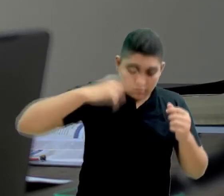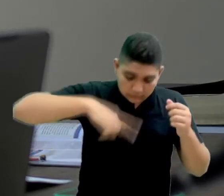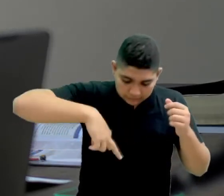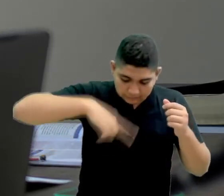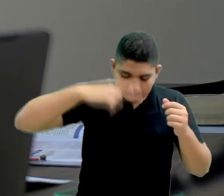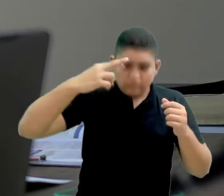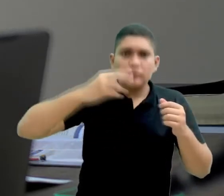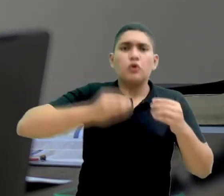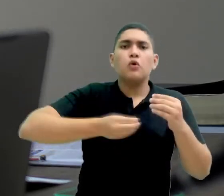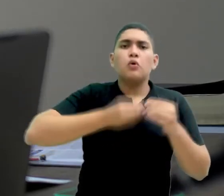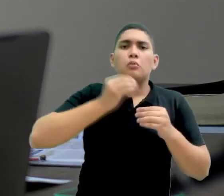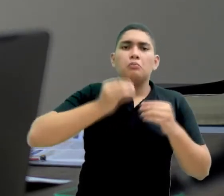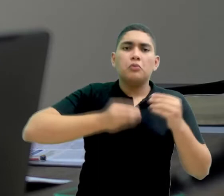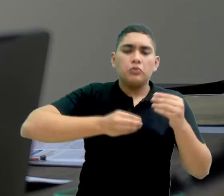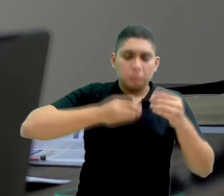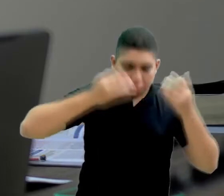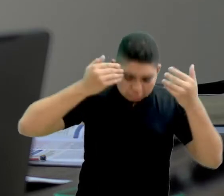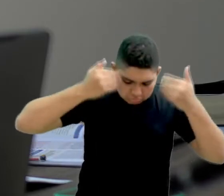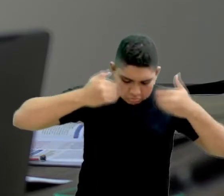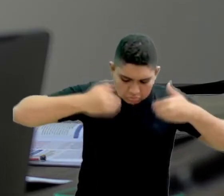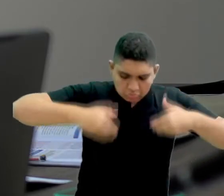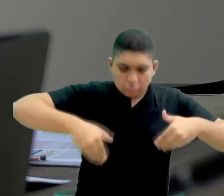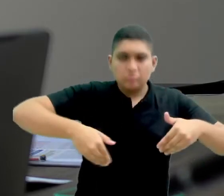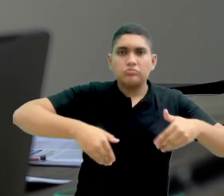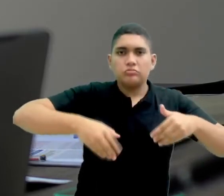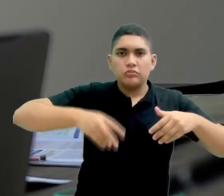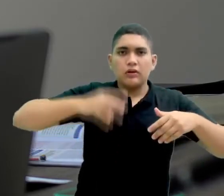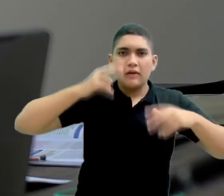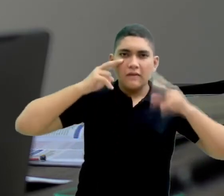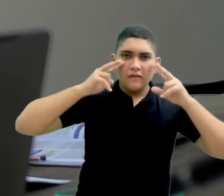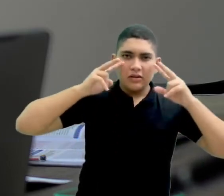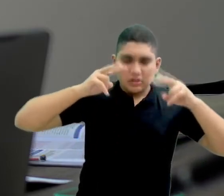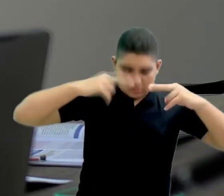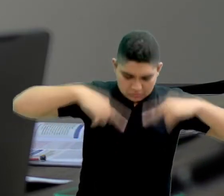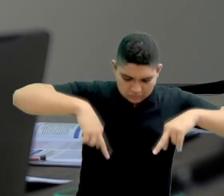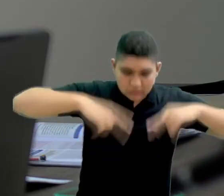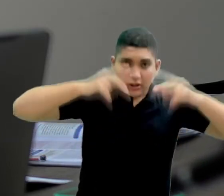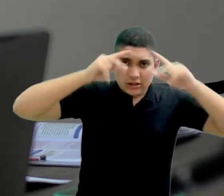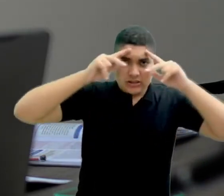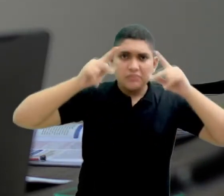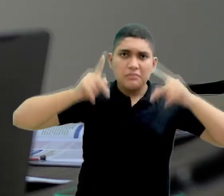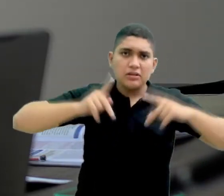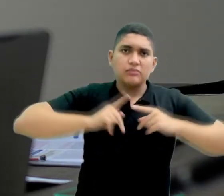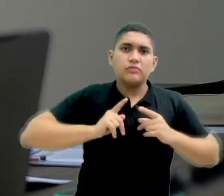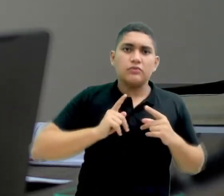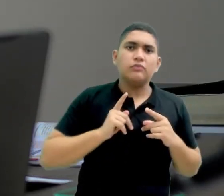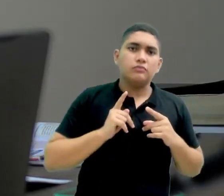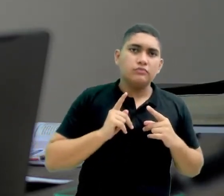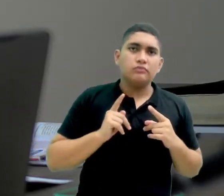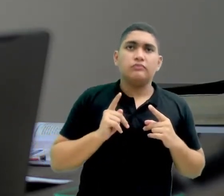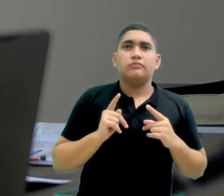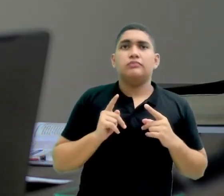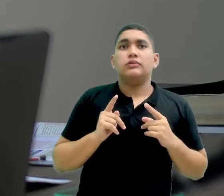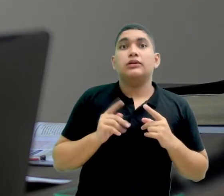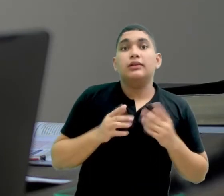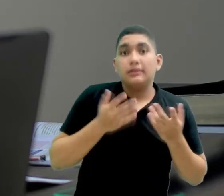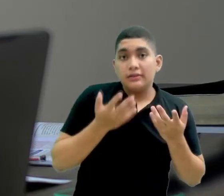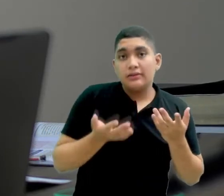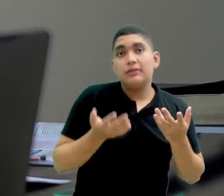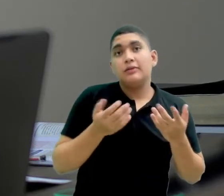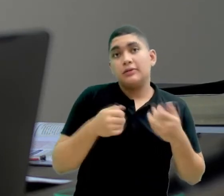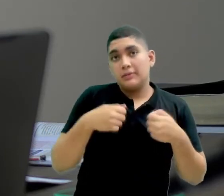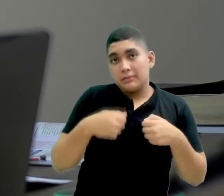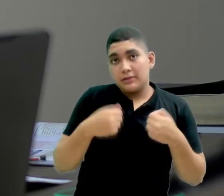homem, né, a si mesmo, que cada um examine a si mesmo, essa autoanálise, que não deve ser realizada